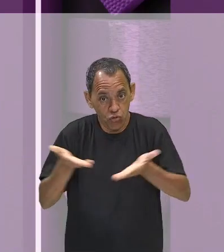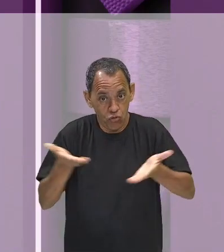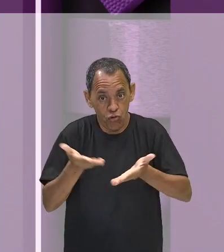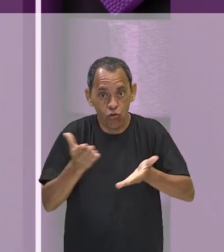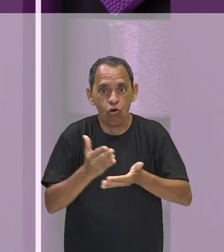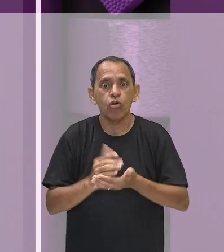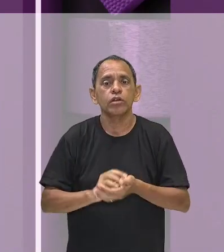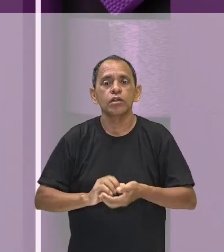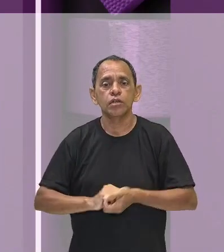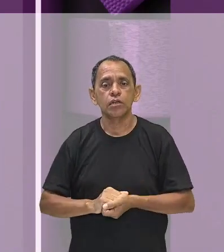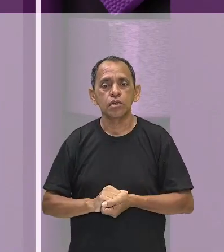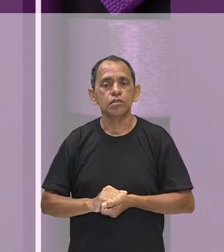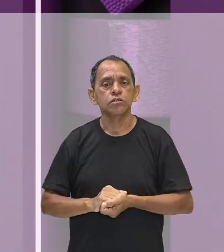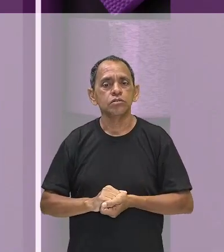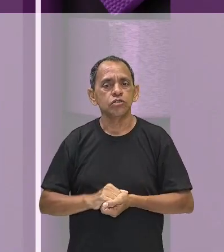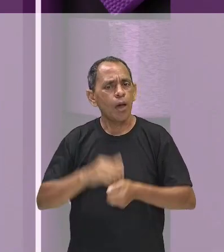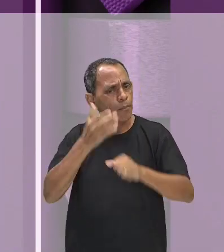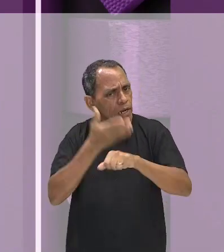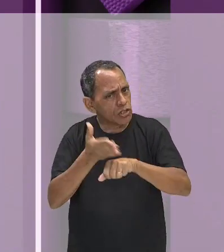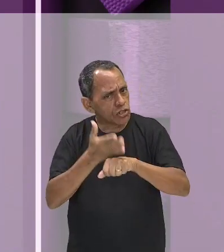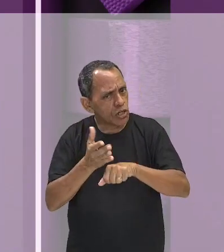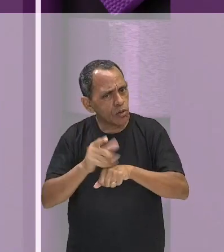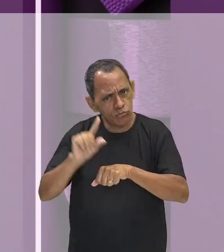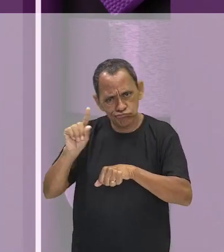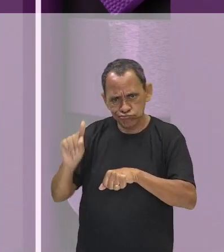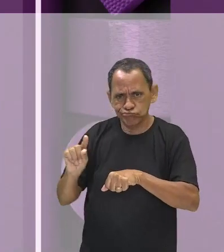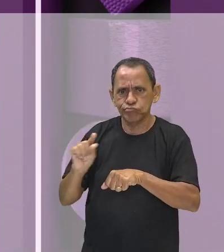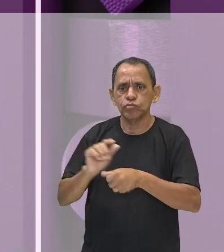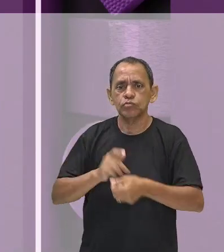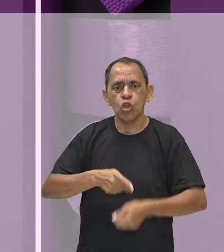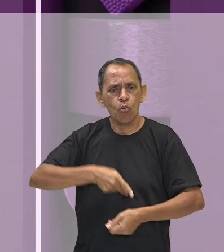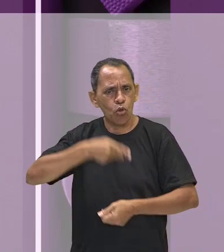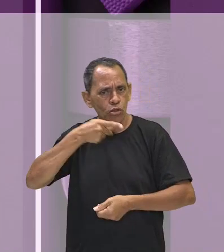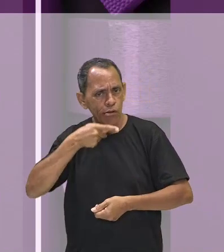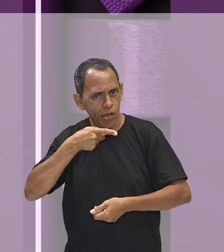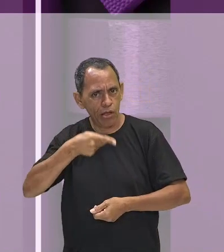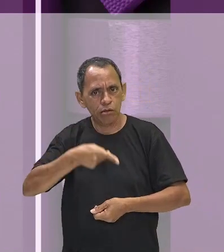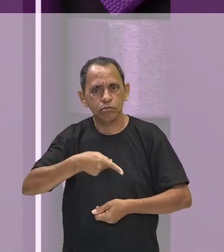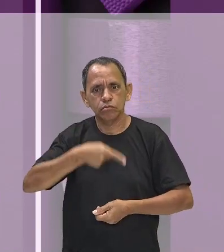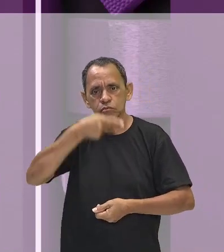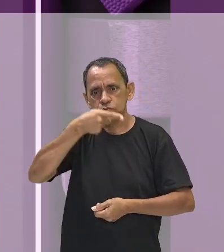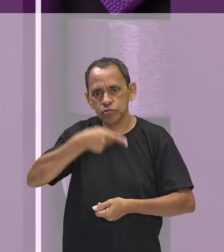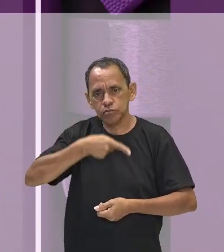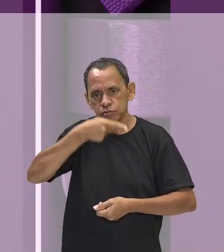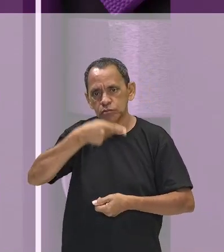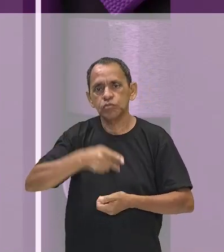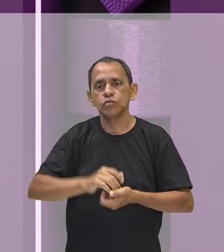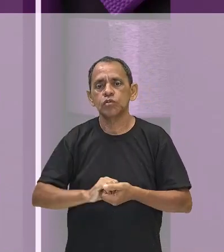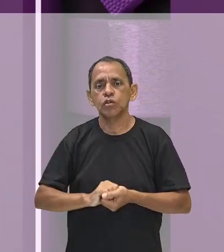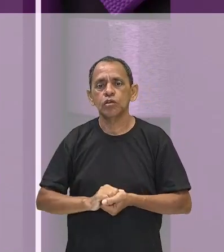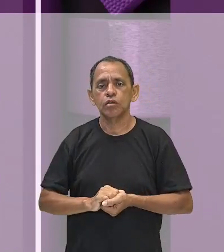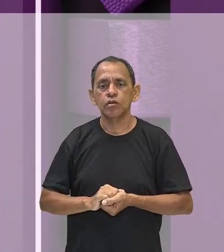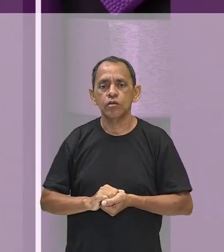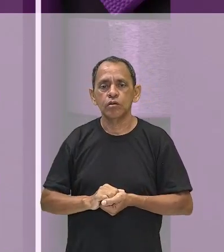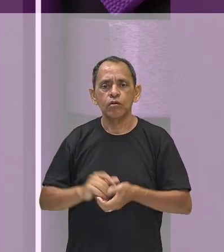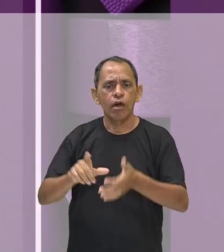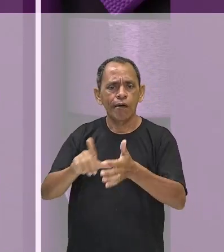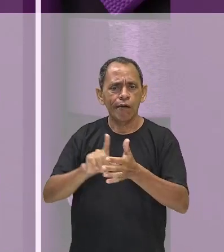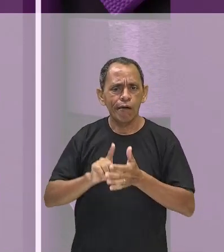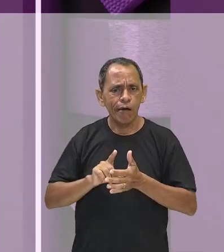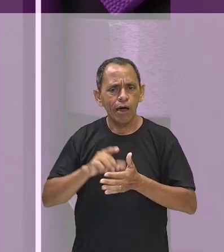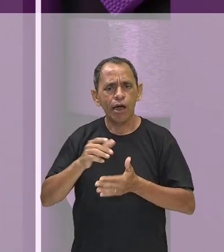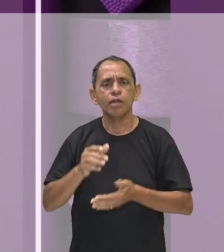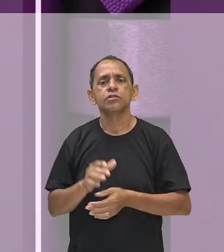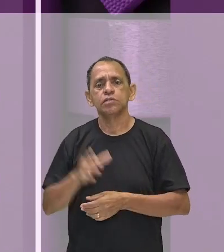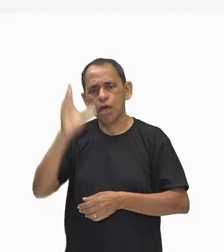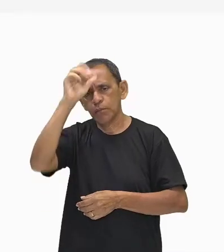aí a nossa afinidade, né, com os nossos poliedros de Platão, vamos botar um pouco em prática aqui o que nós aprendemos nessa aula de hoje, né?